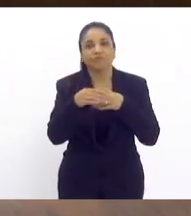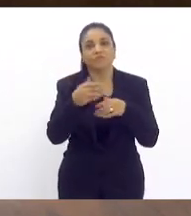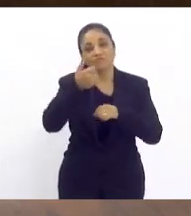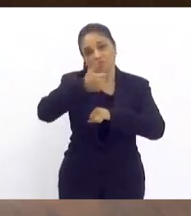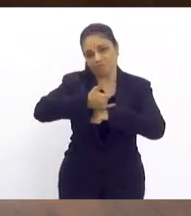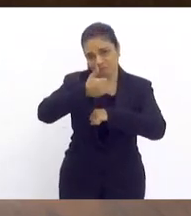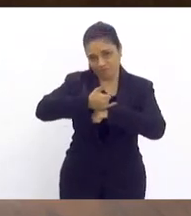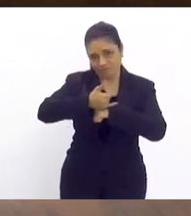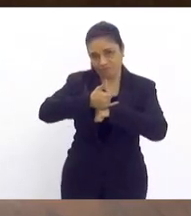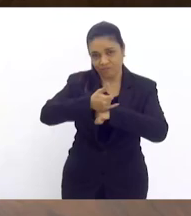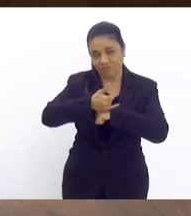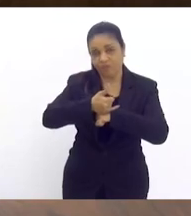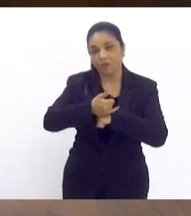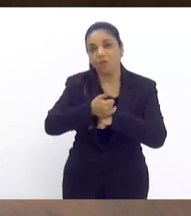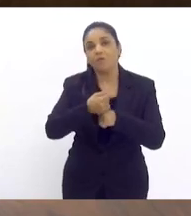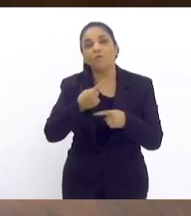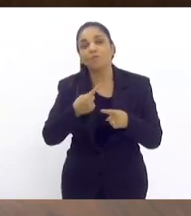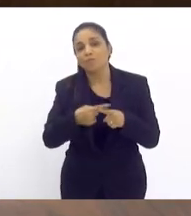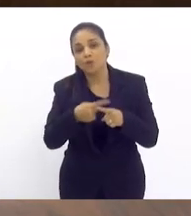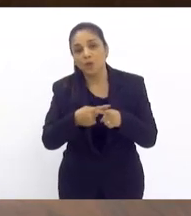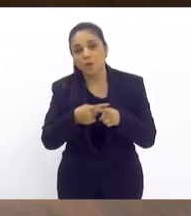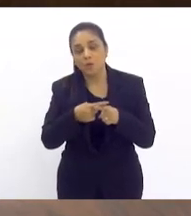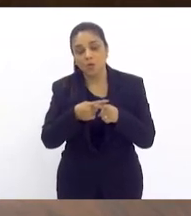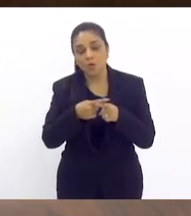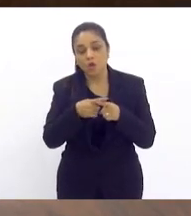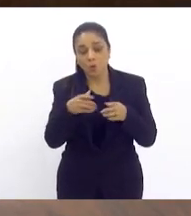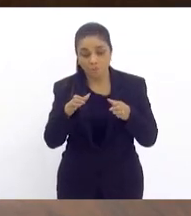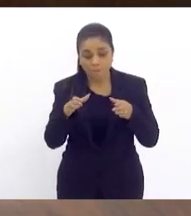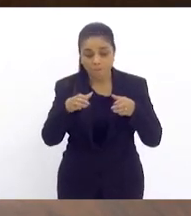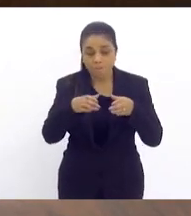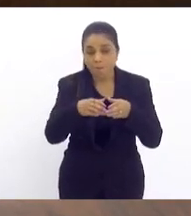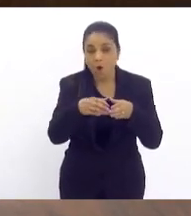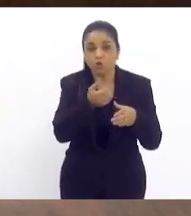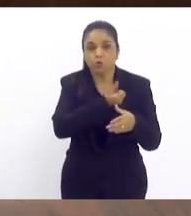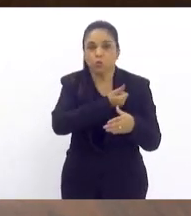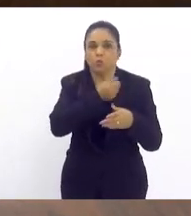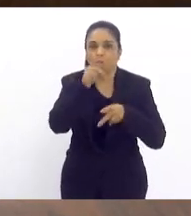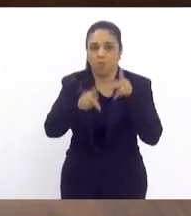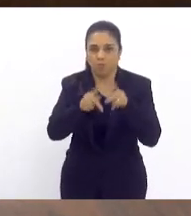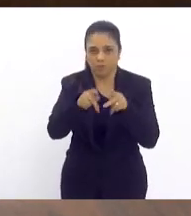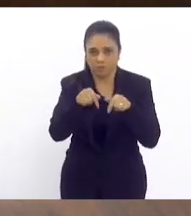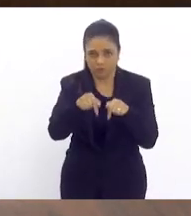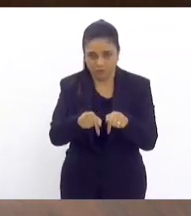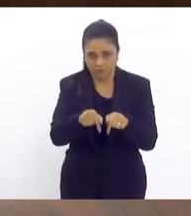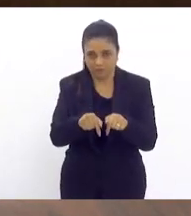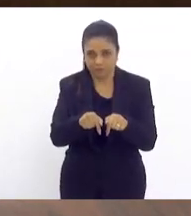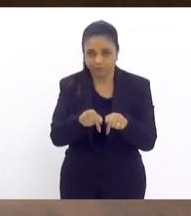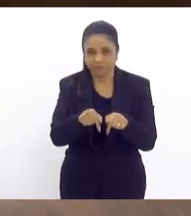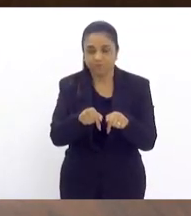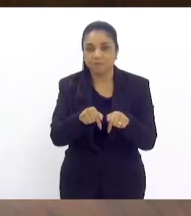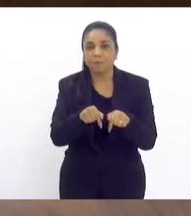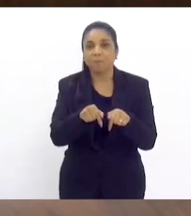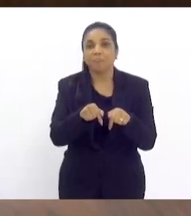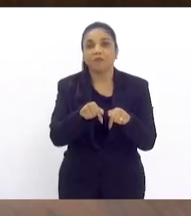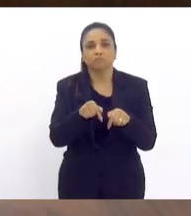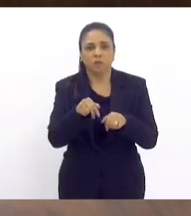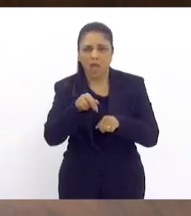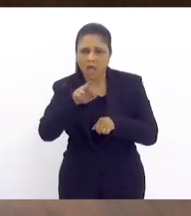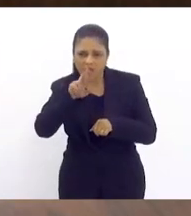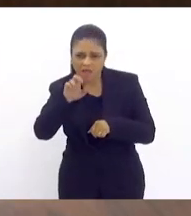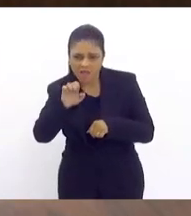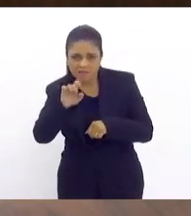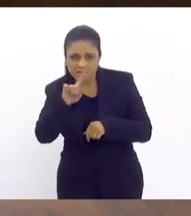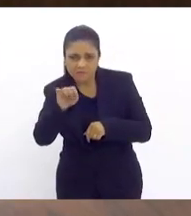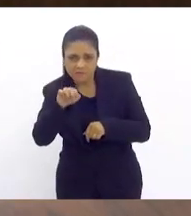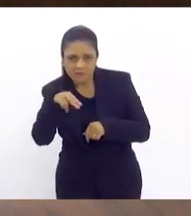Isso quer dizer porque porque é onde está o grande contingente populacional mas isso coloca que o problema de Rezende é menor do que o problema